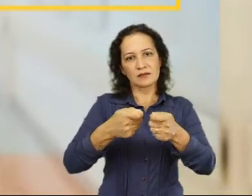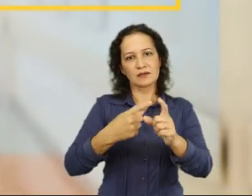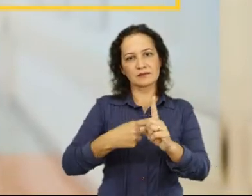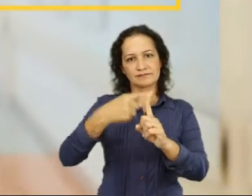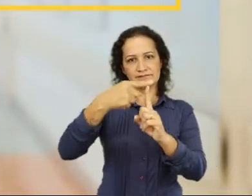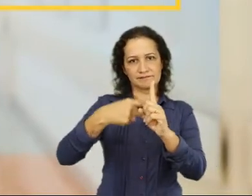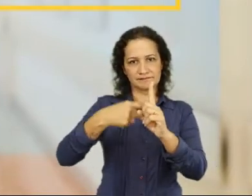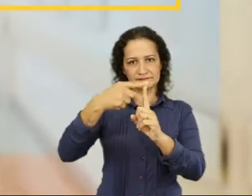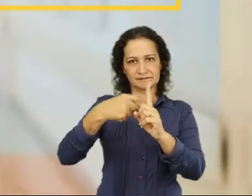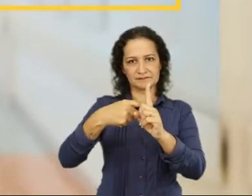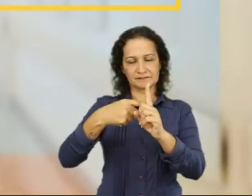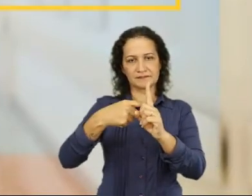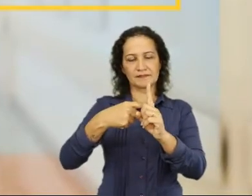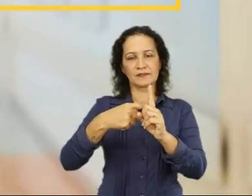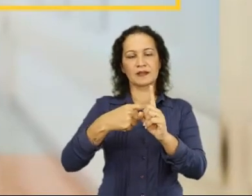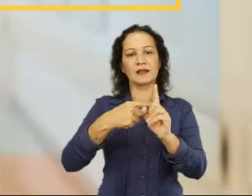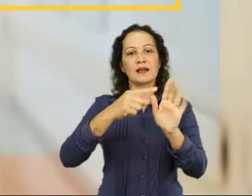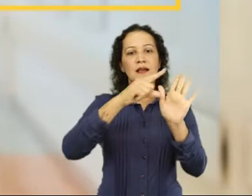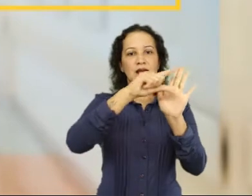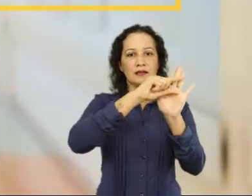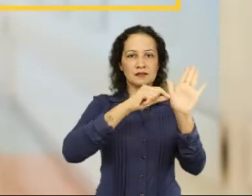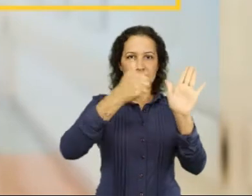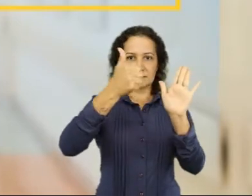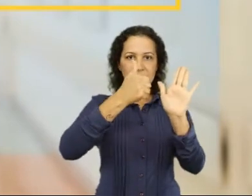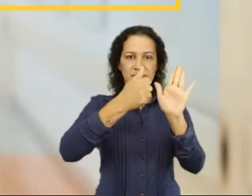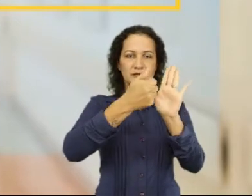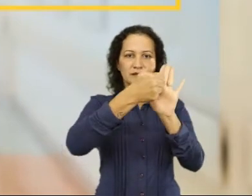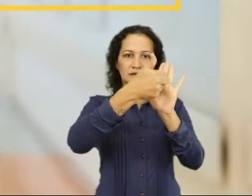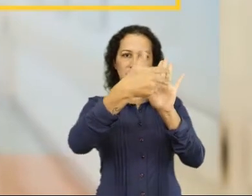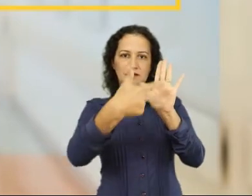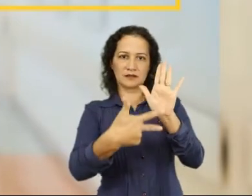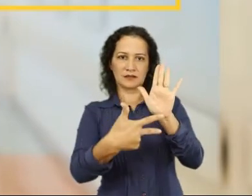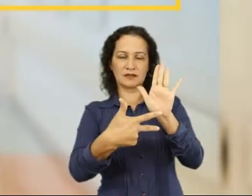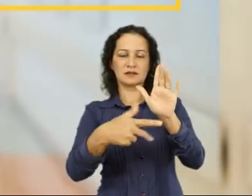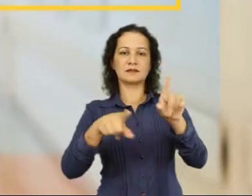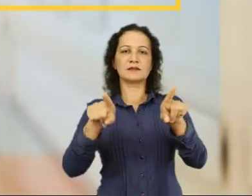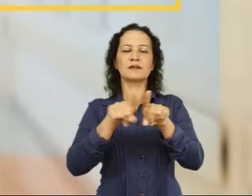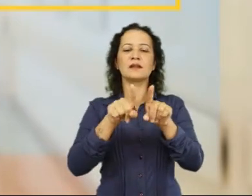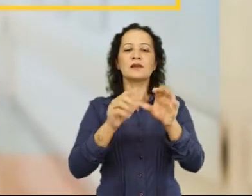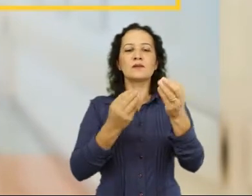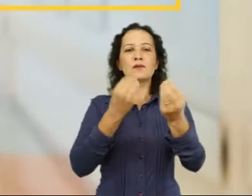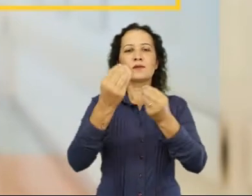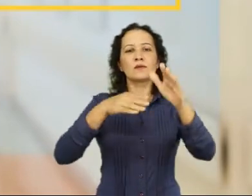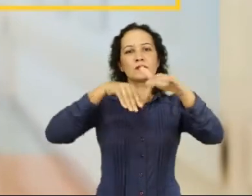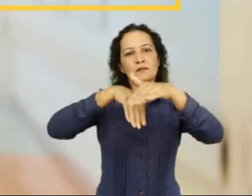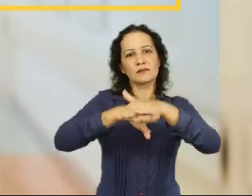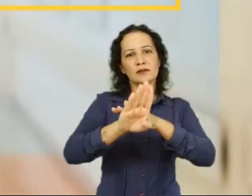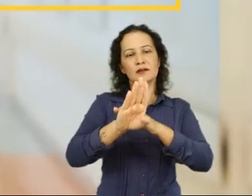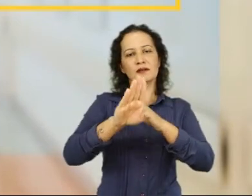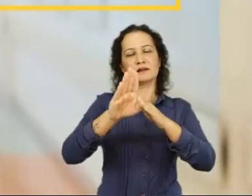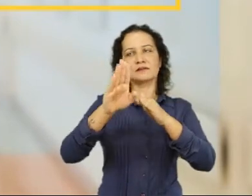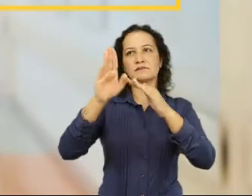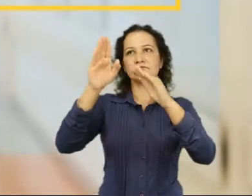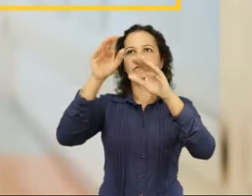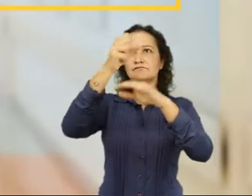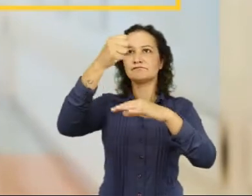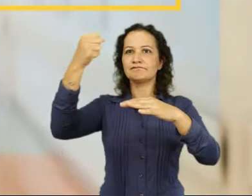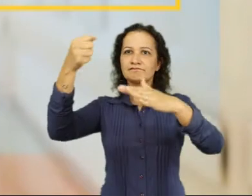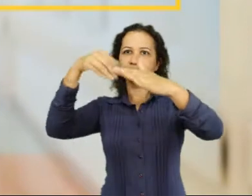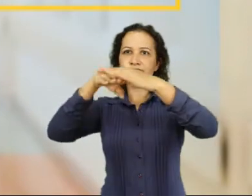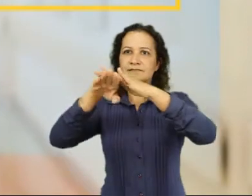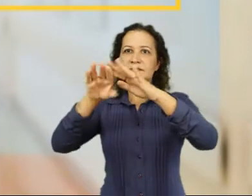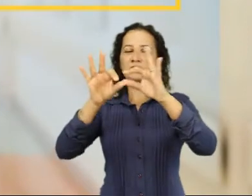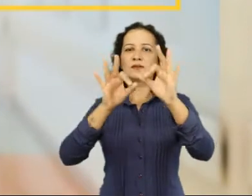3 do artigo 1º. Realizar, enquanto se aguarda a ambientação das bobinas reutilizáveis, dos Gelox,